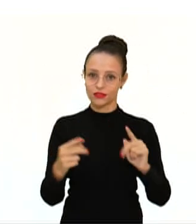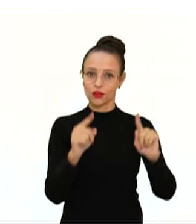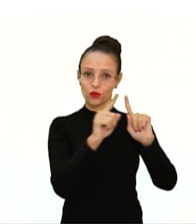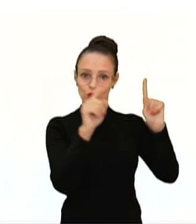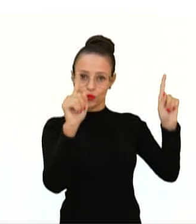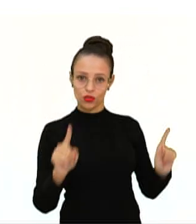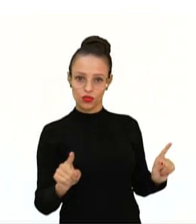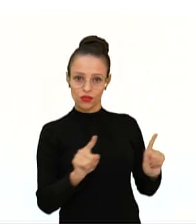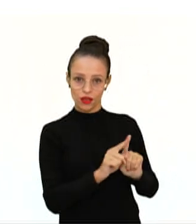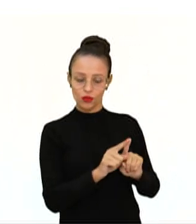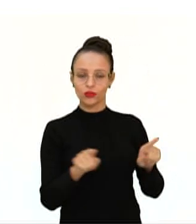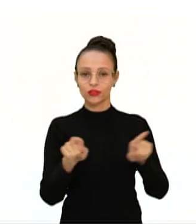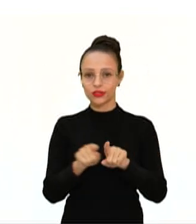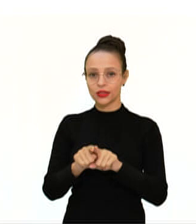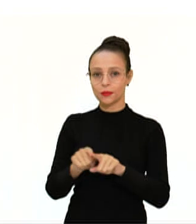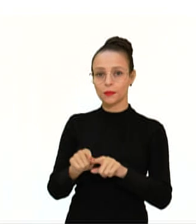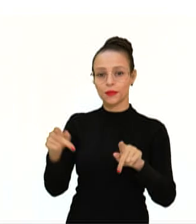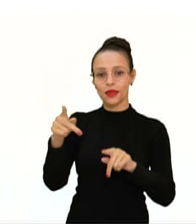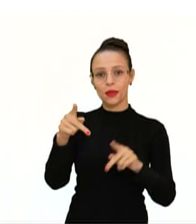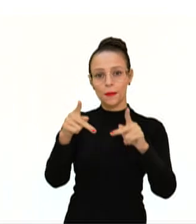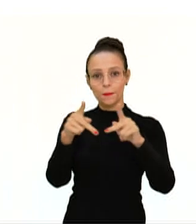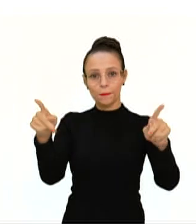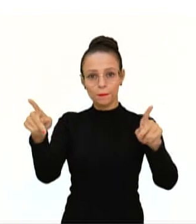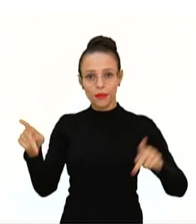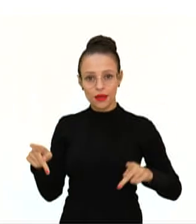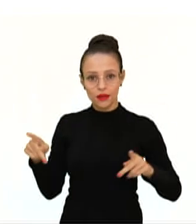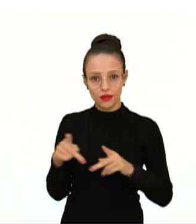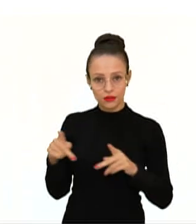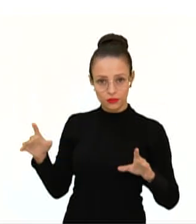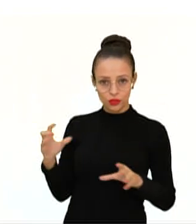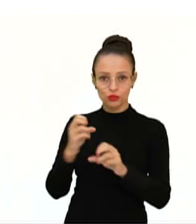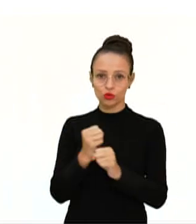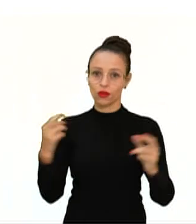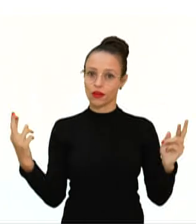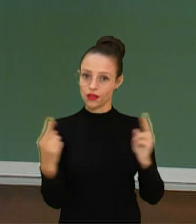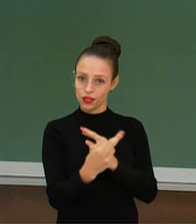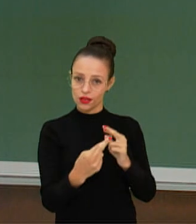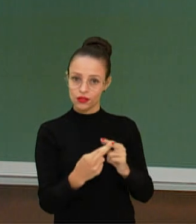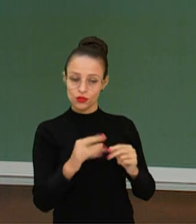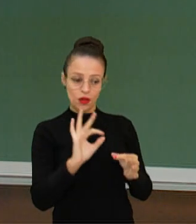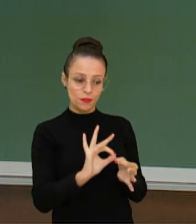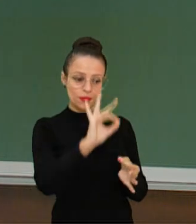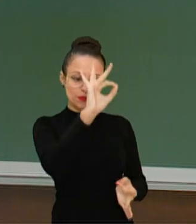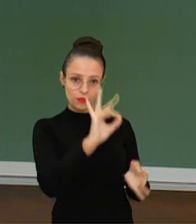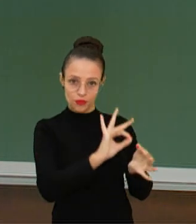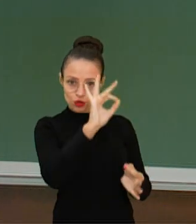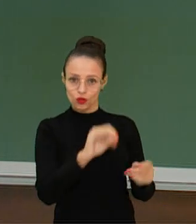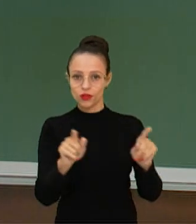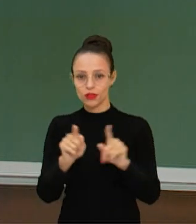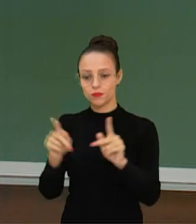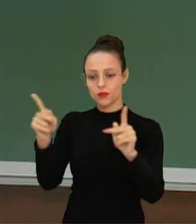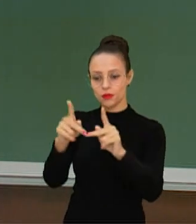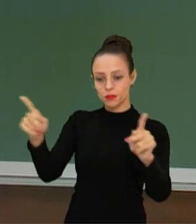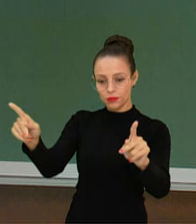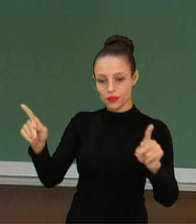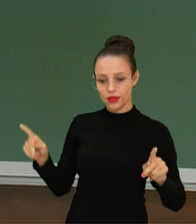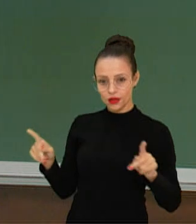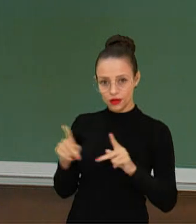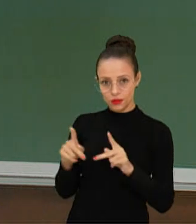e o respectivo perímetro. Então, estou relacionando duas grandezas, a medida do lado do quadrado e a medida do